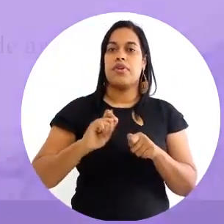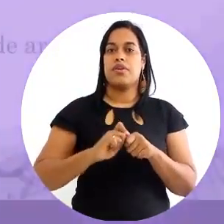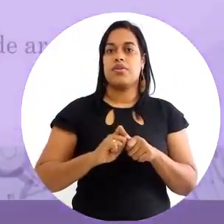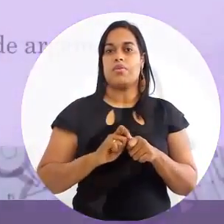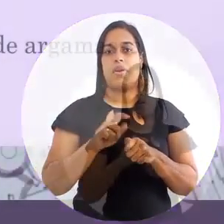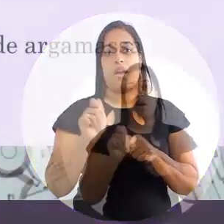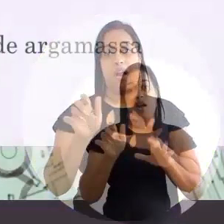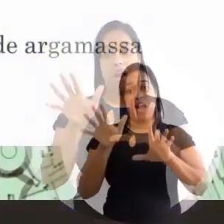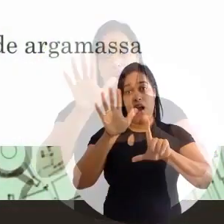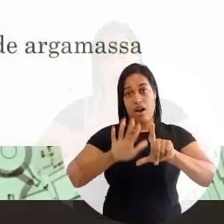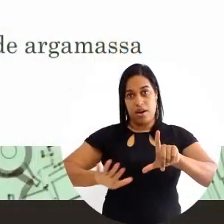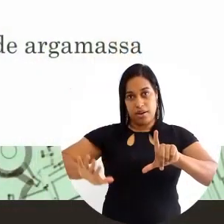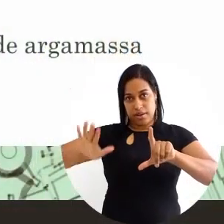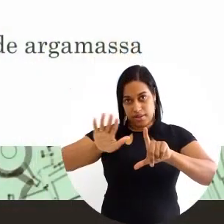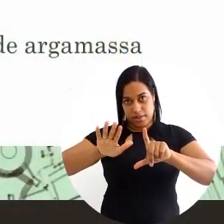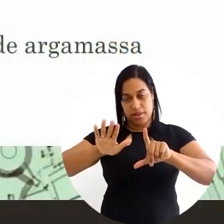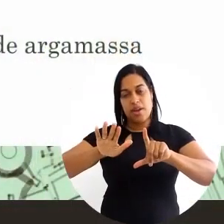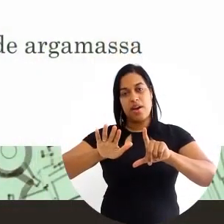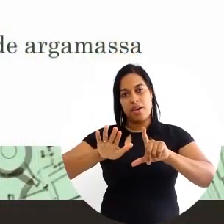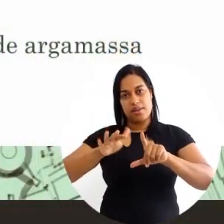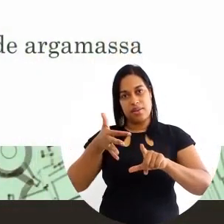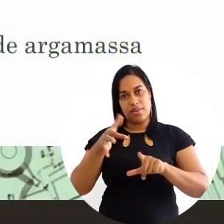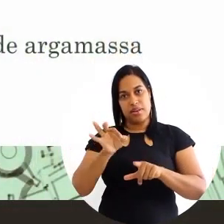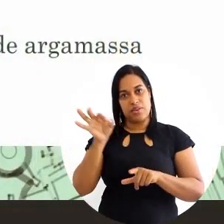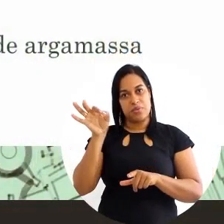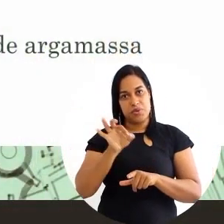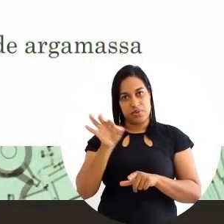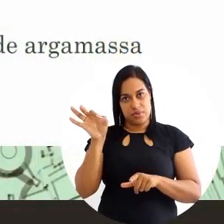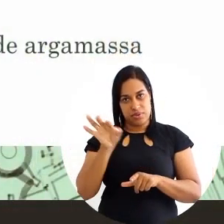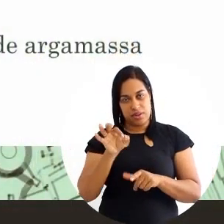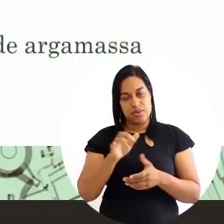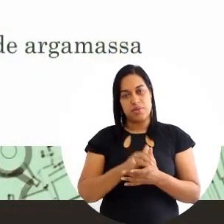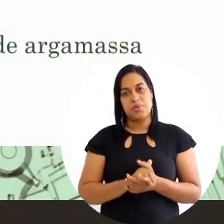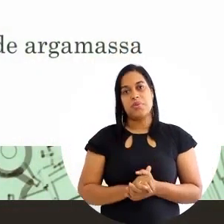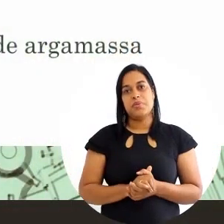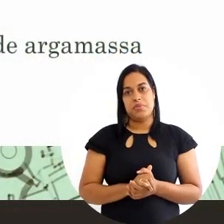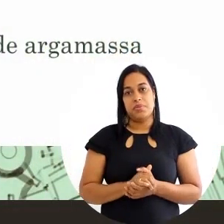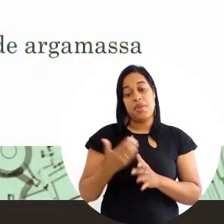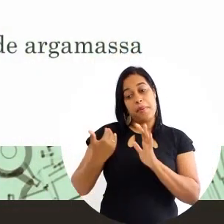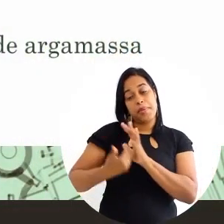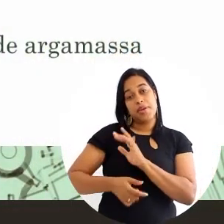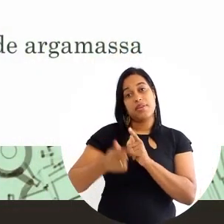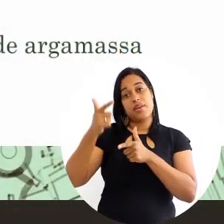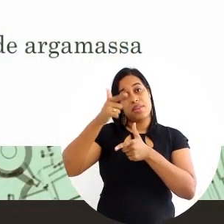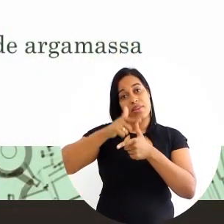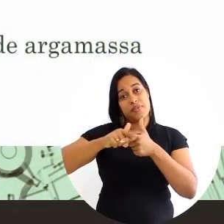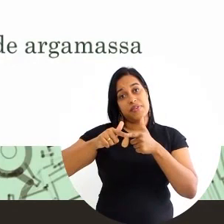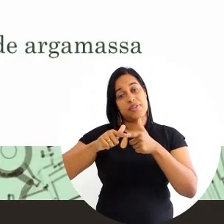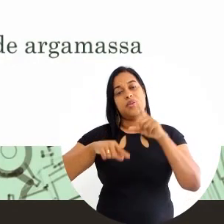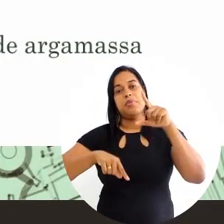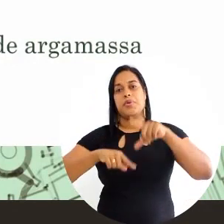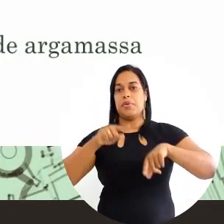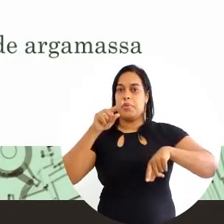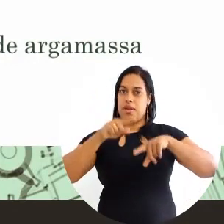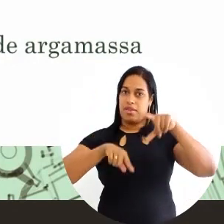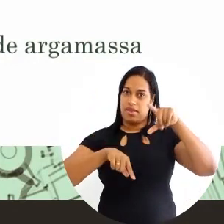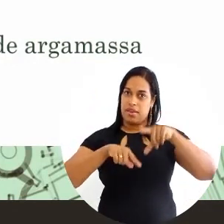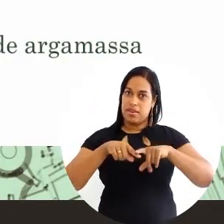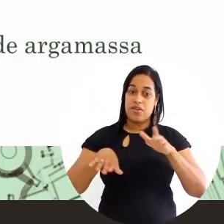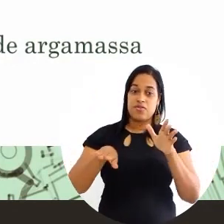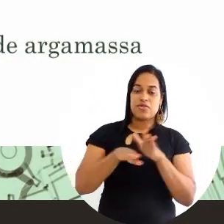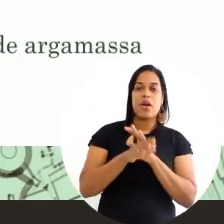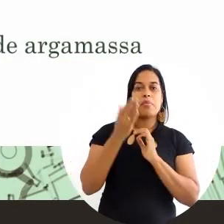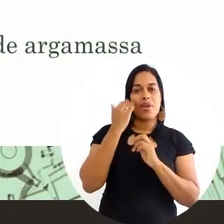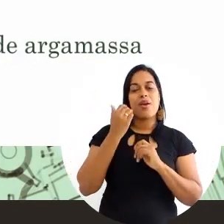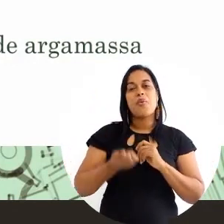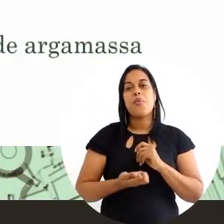seguinte maneira: a área a ser revestida, acrescida de 10% pela perda, dividido pelo rendimento do material, e aí